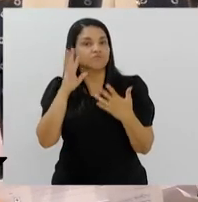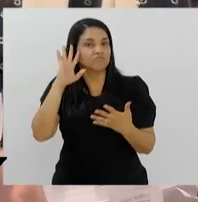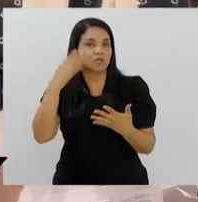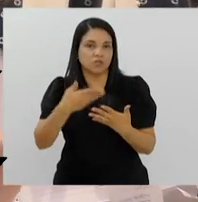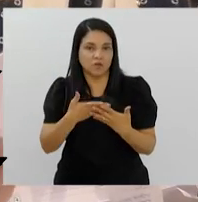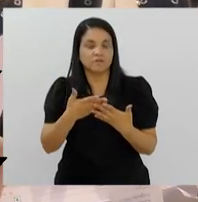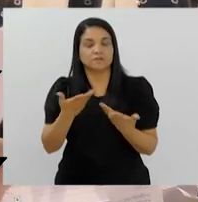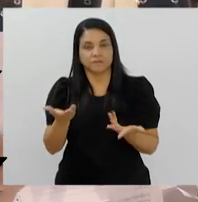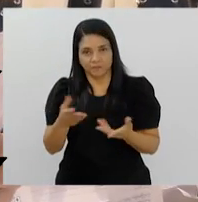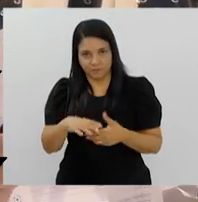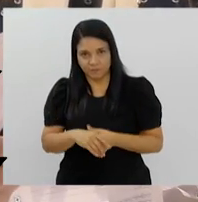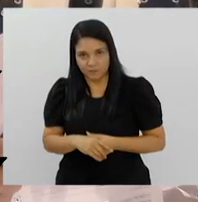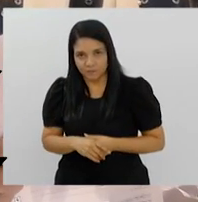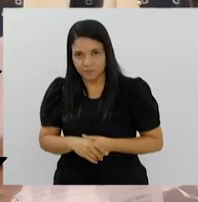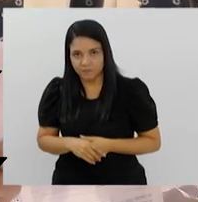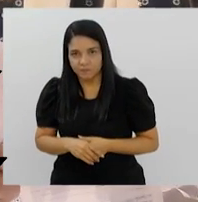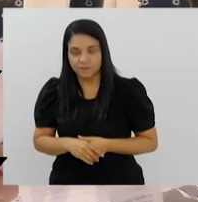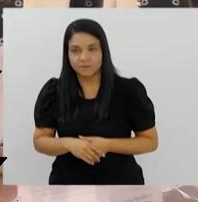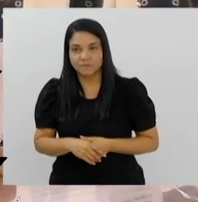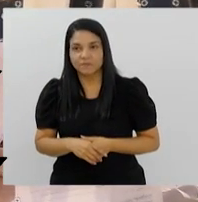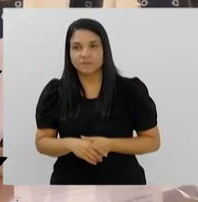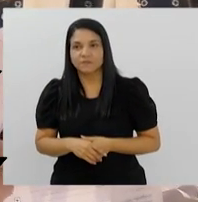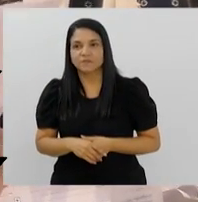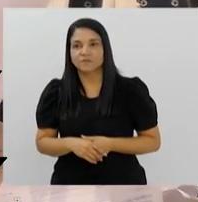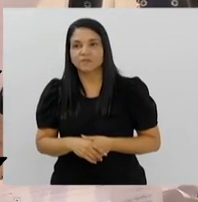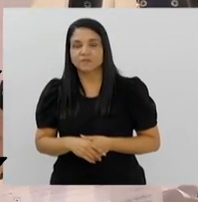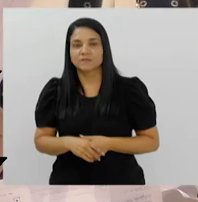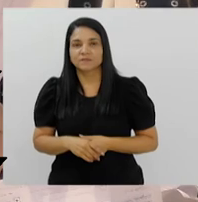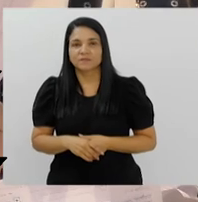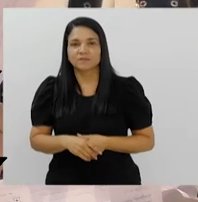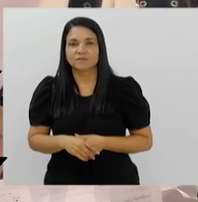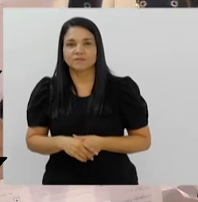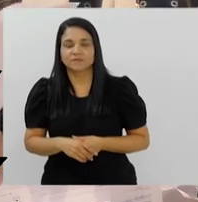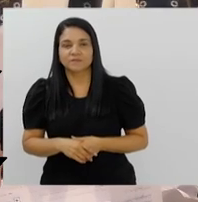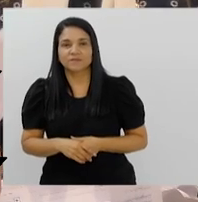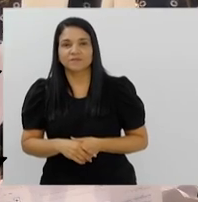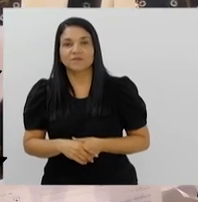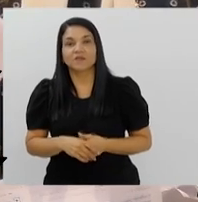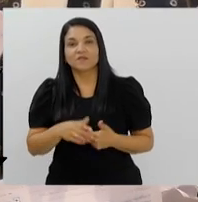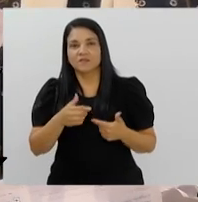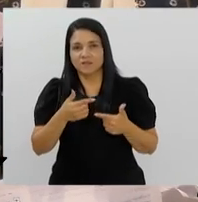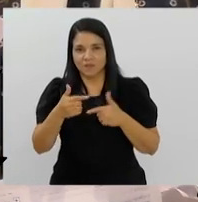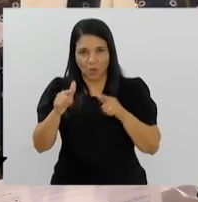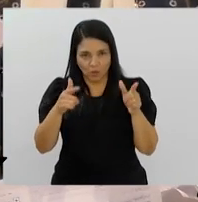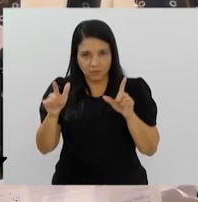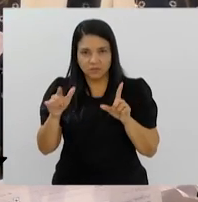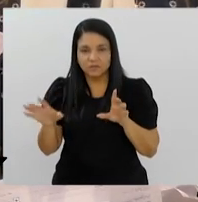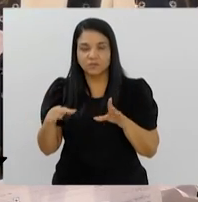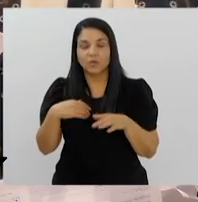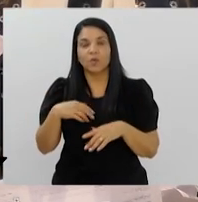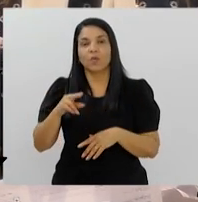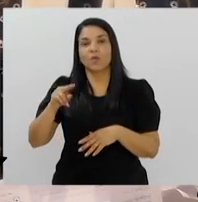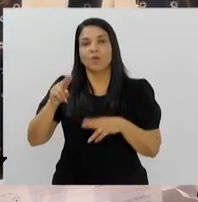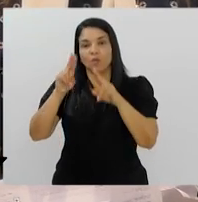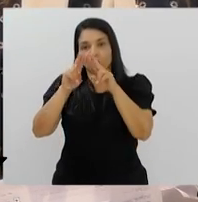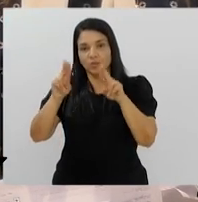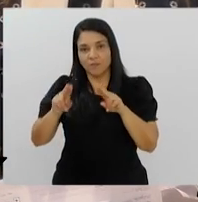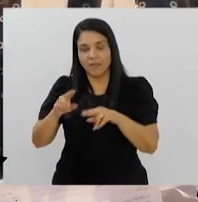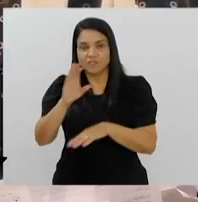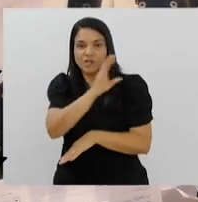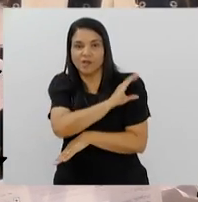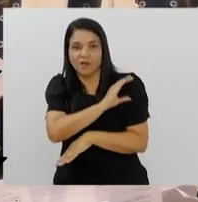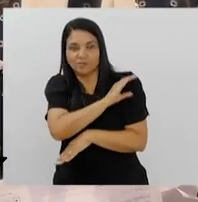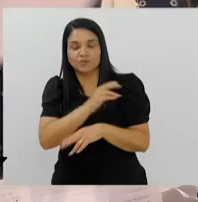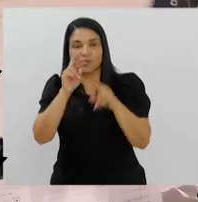data solução então eh eu acho que tem outras aqui ó por exemplo Unimed Campos Unimed